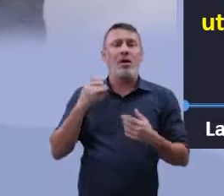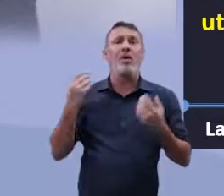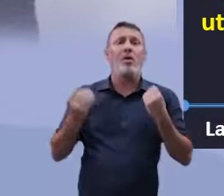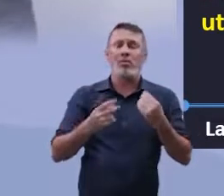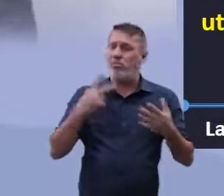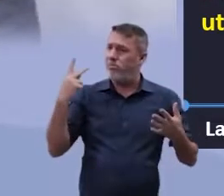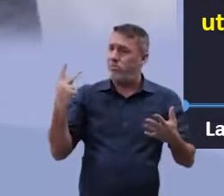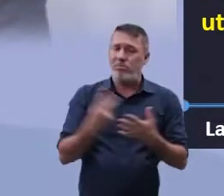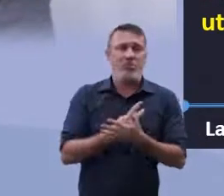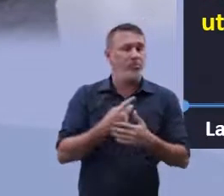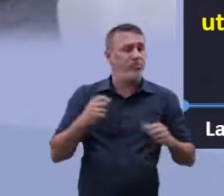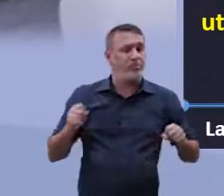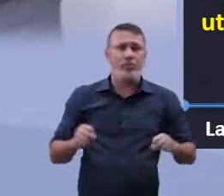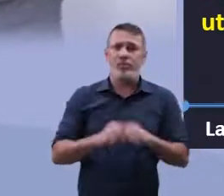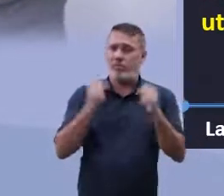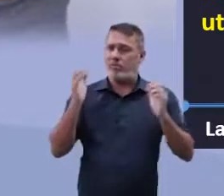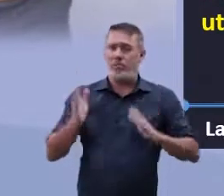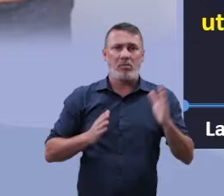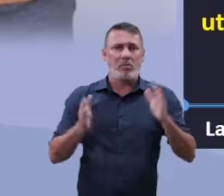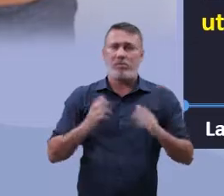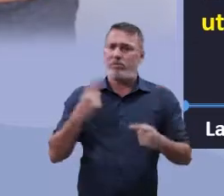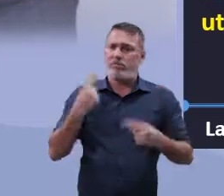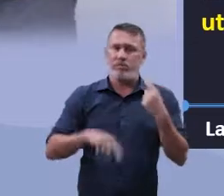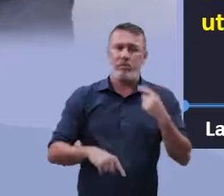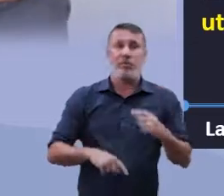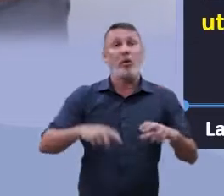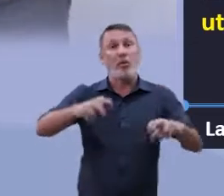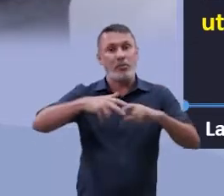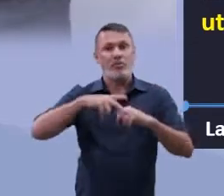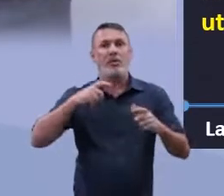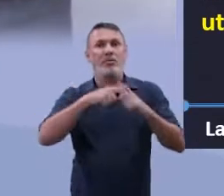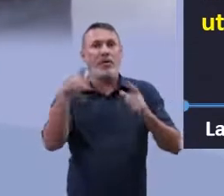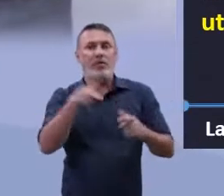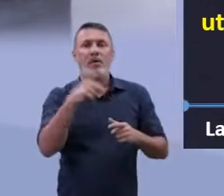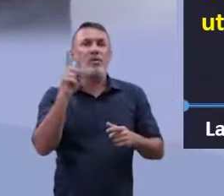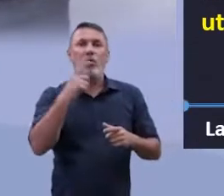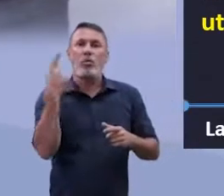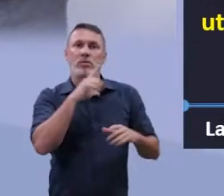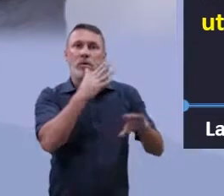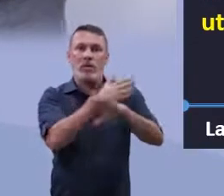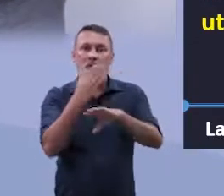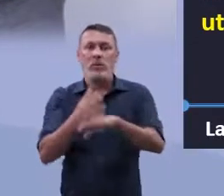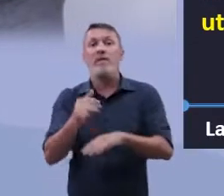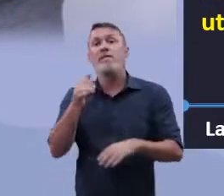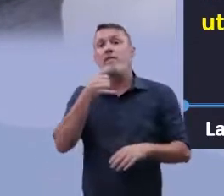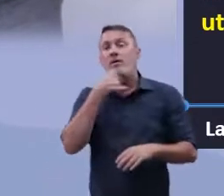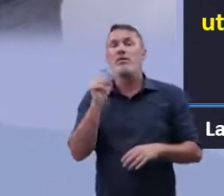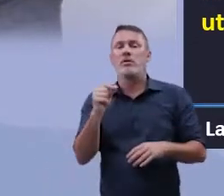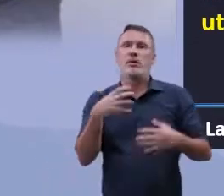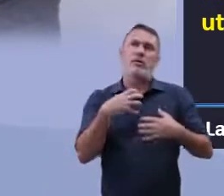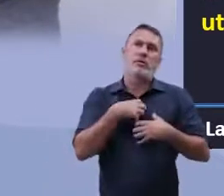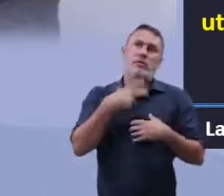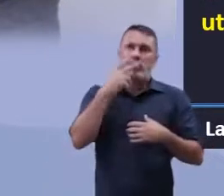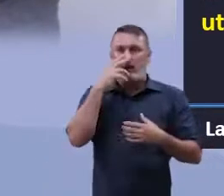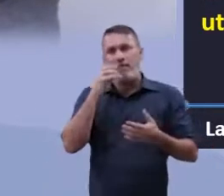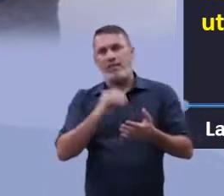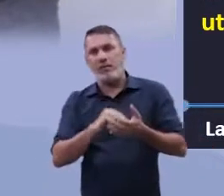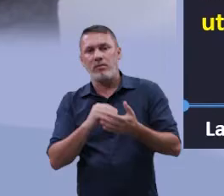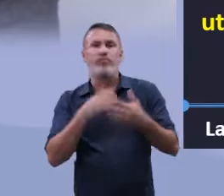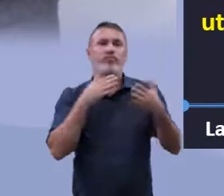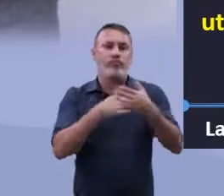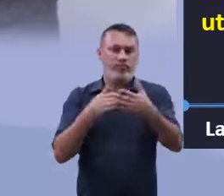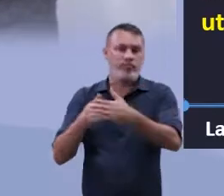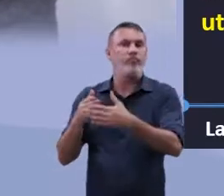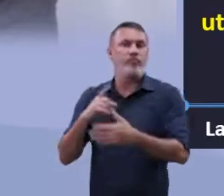aqueles professores que talvez não conseguiram ter esse acesso, infelizmente, sentiram-se um certo bloqueio, ficaram